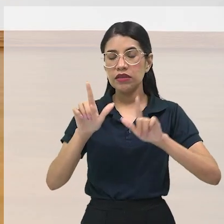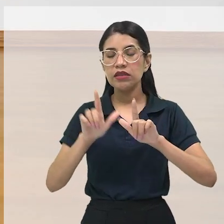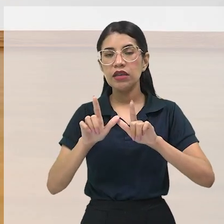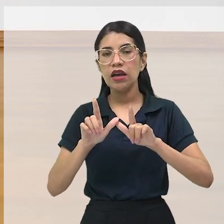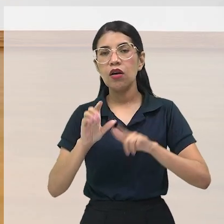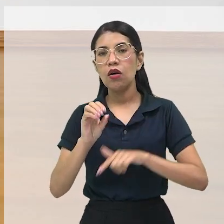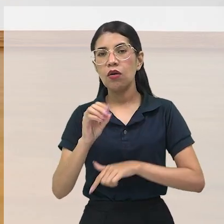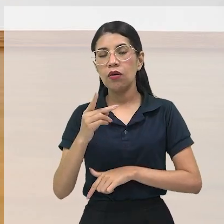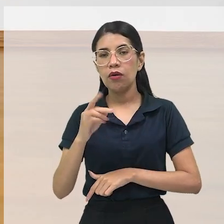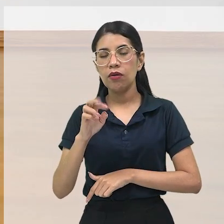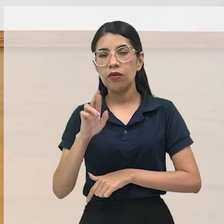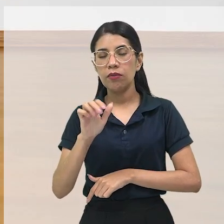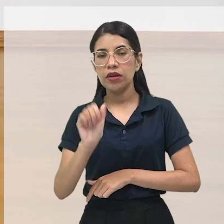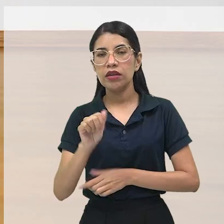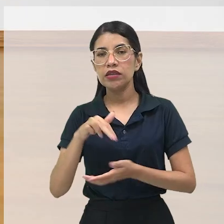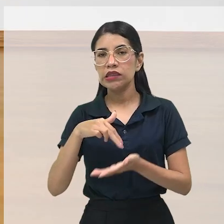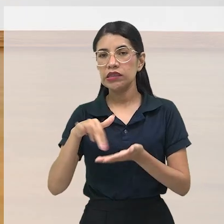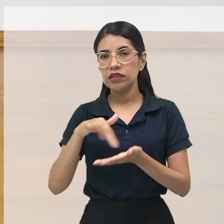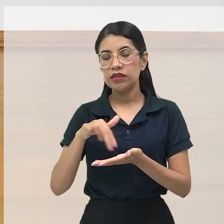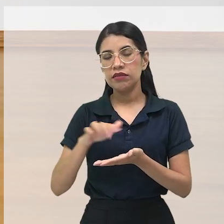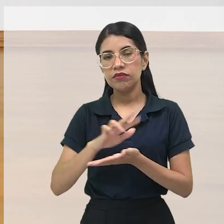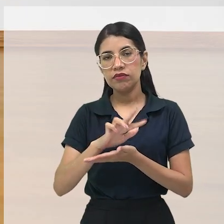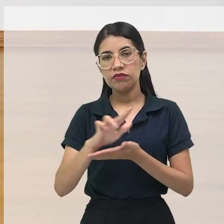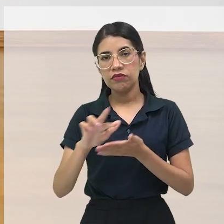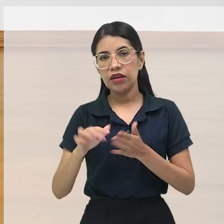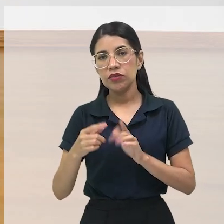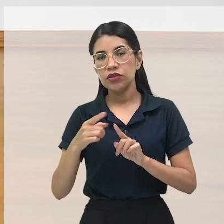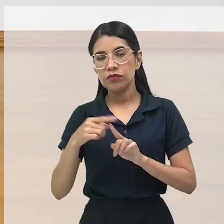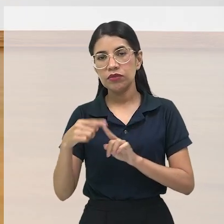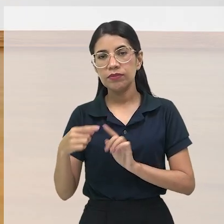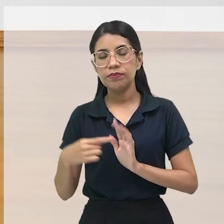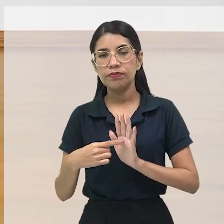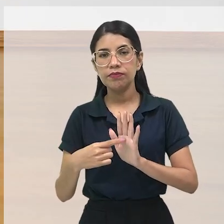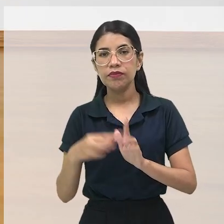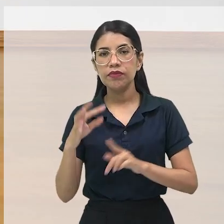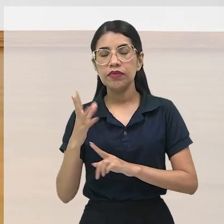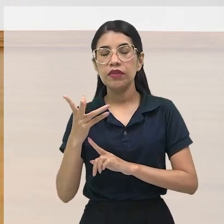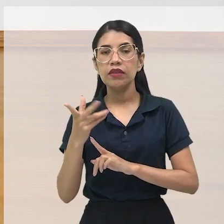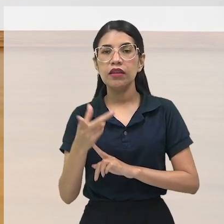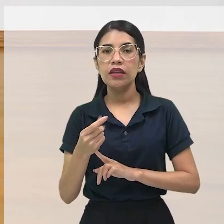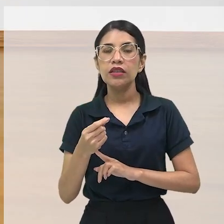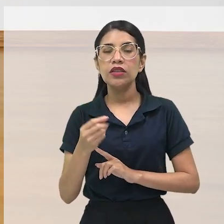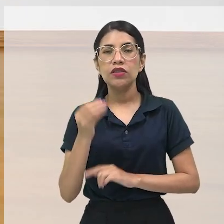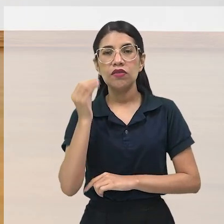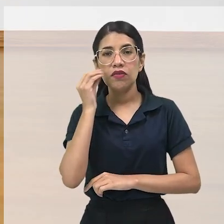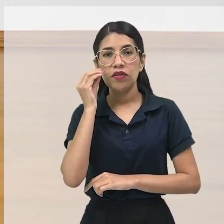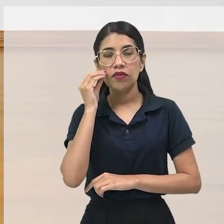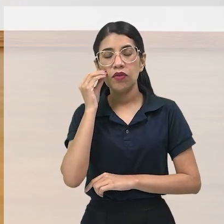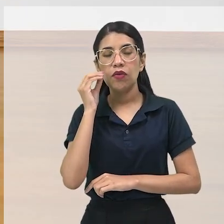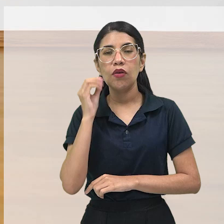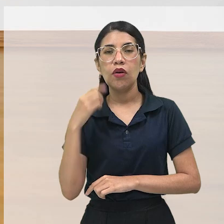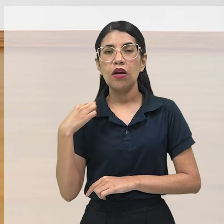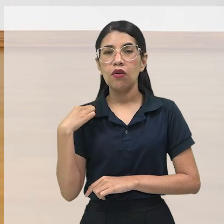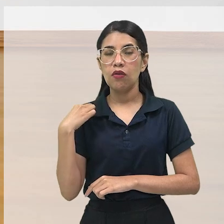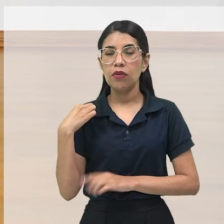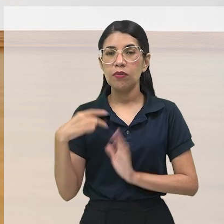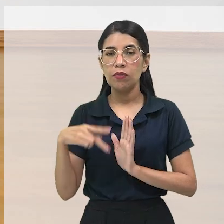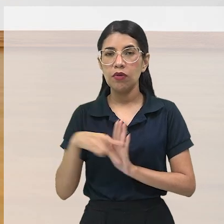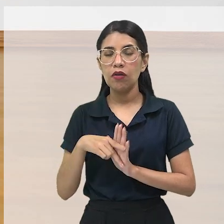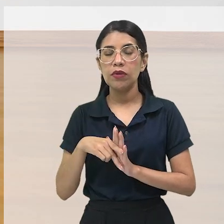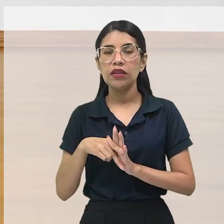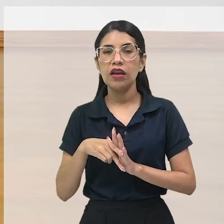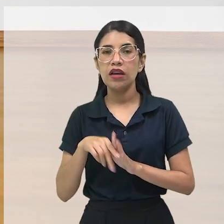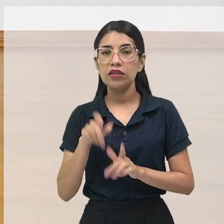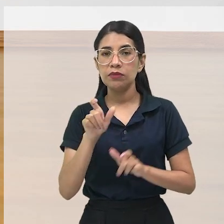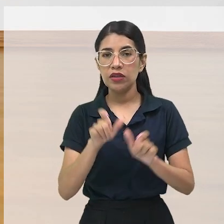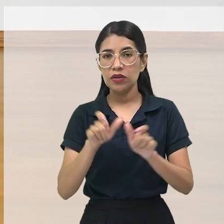ópera, dança, entre outras apresentações artísticas. Então a gente viu os figurinos nos bailarinos daquelas danças,